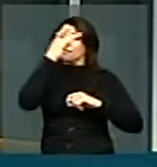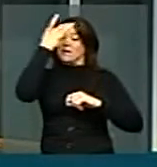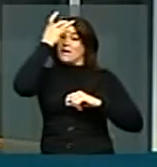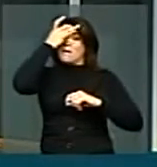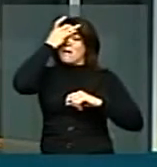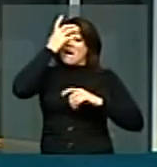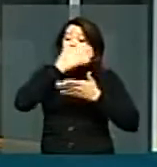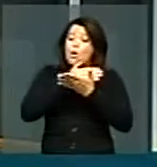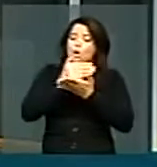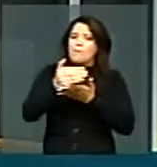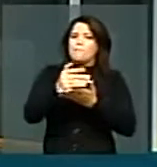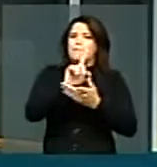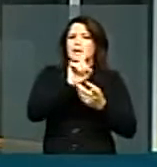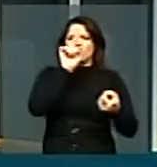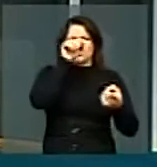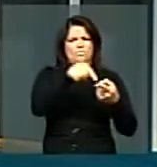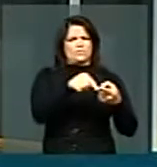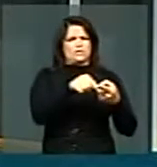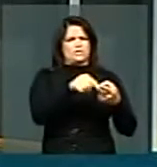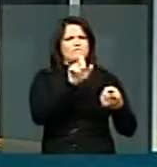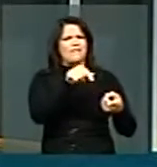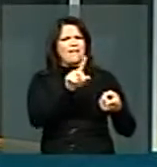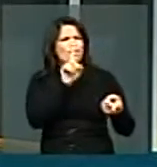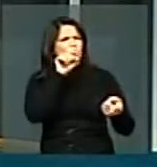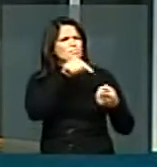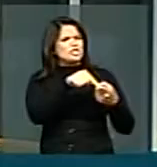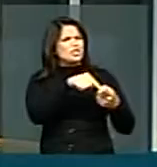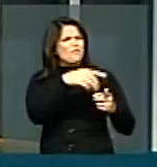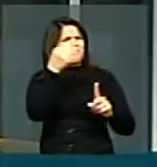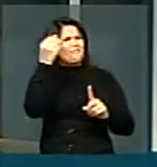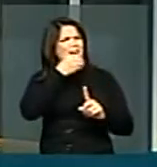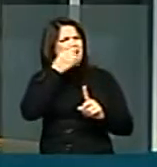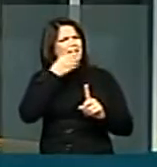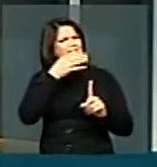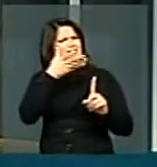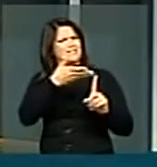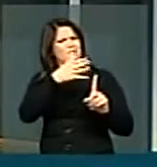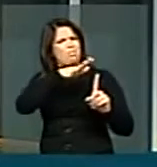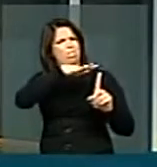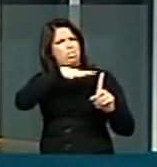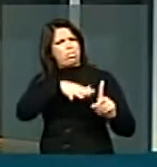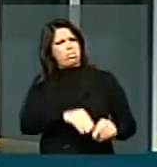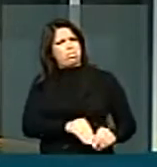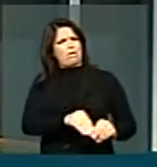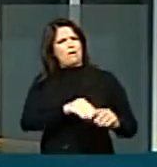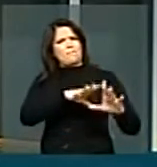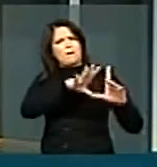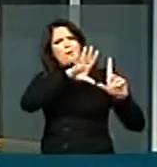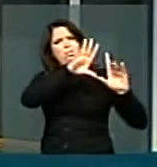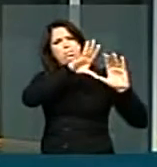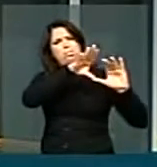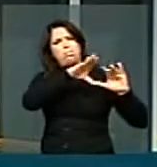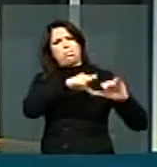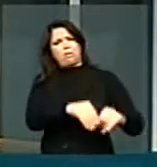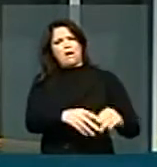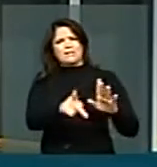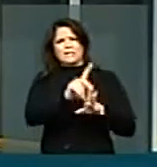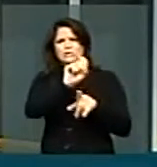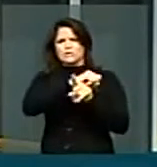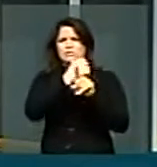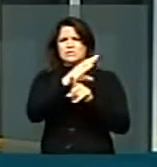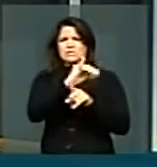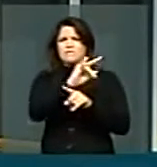iniciativa tem como objetivo enfraquecer uma organização da sociedade civil